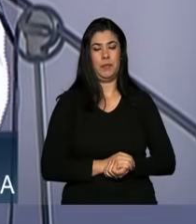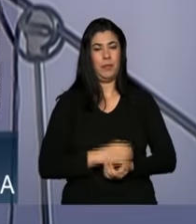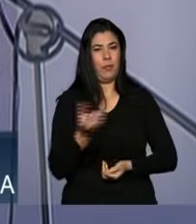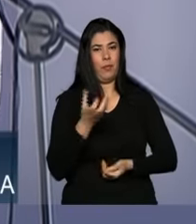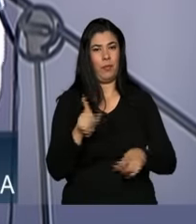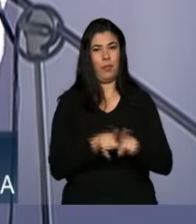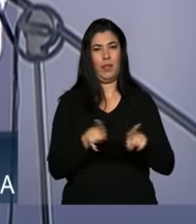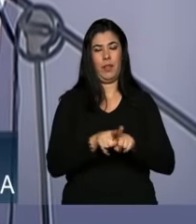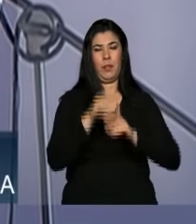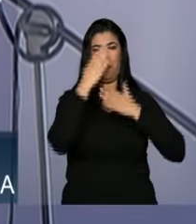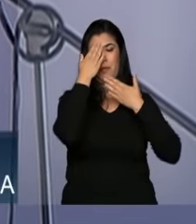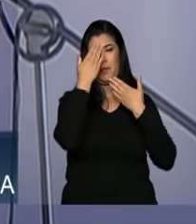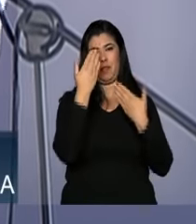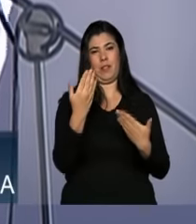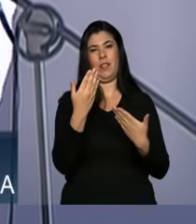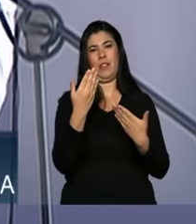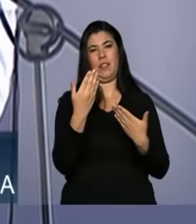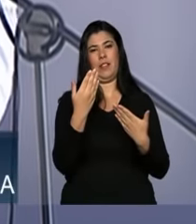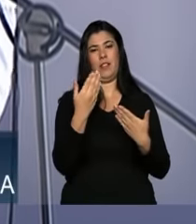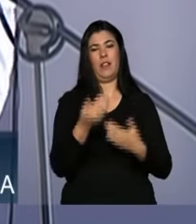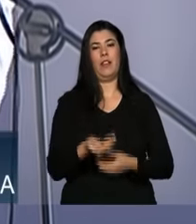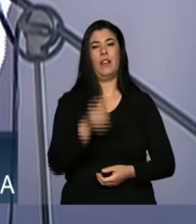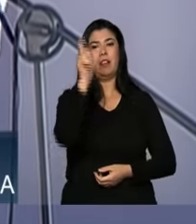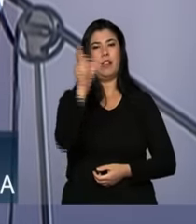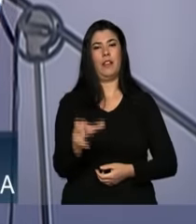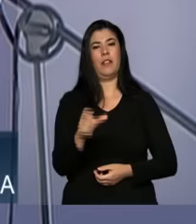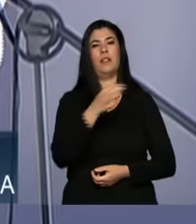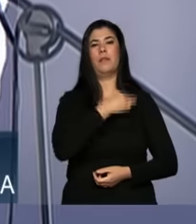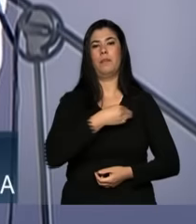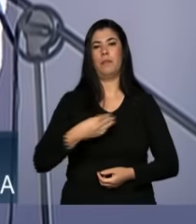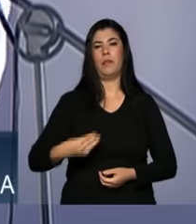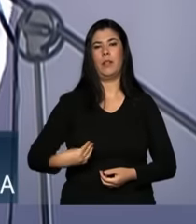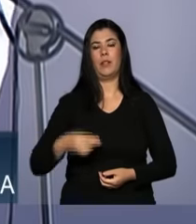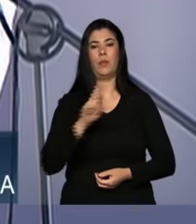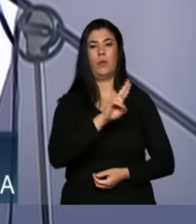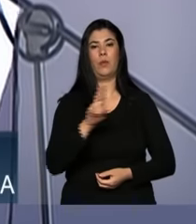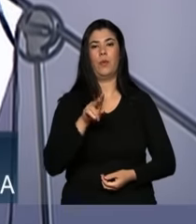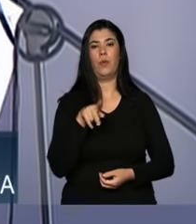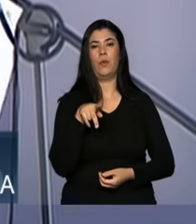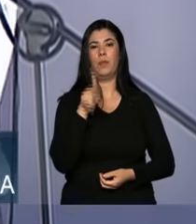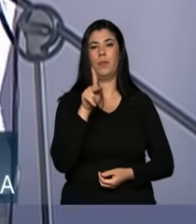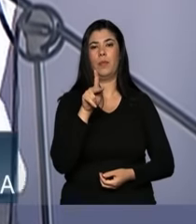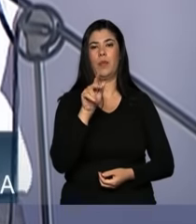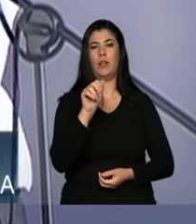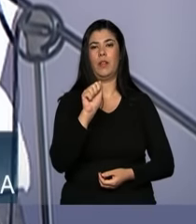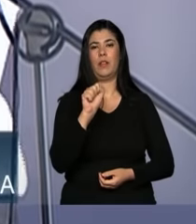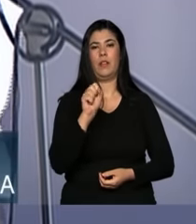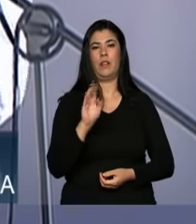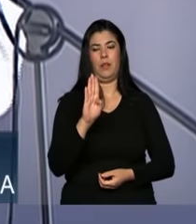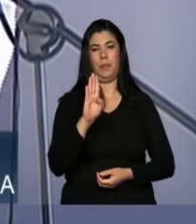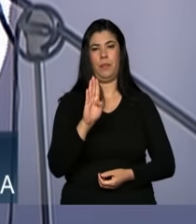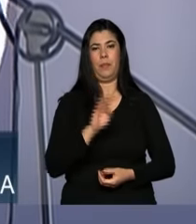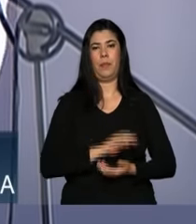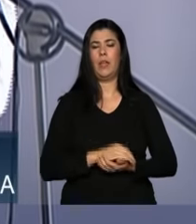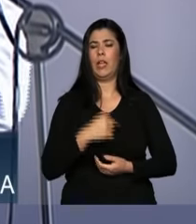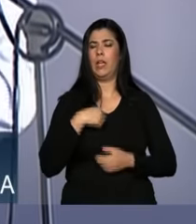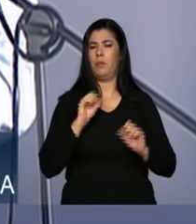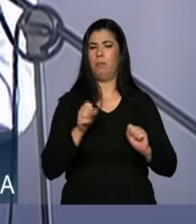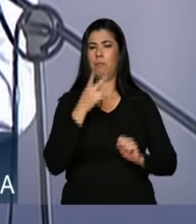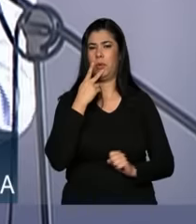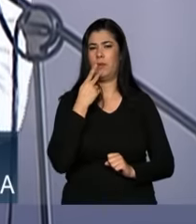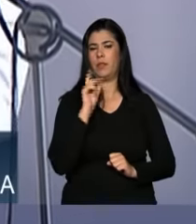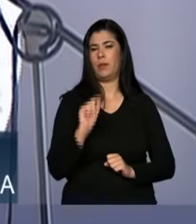Quero agradecer ao ministro Gilberto Kassab. Presidenta, eu poderia aqui